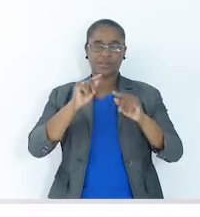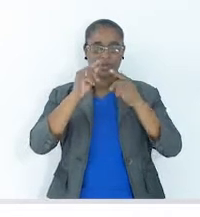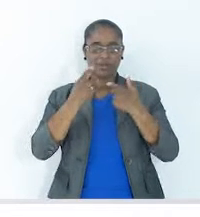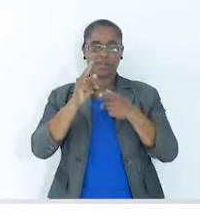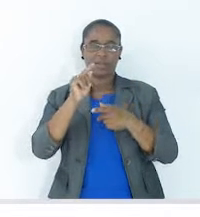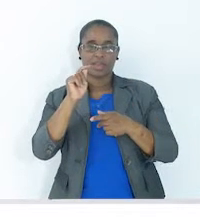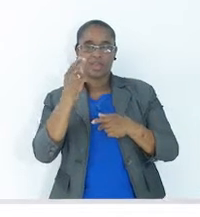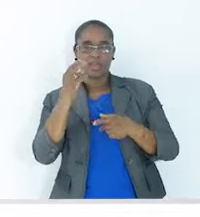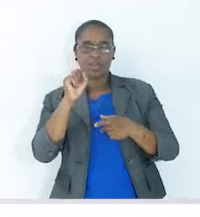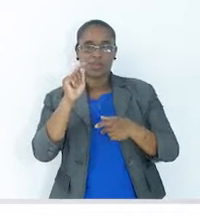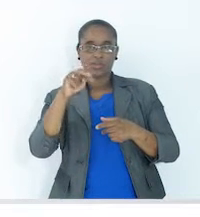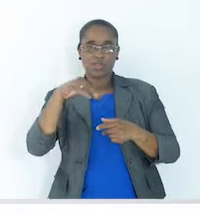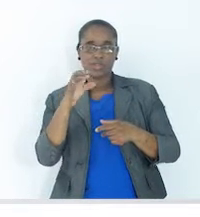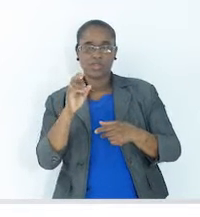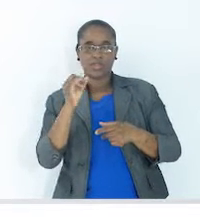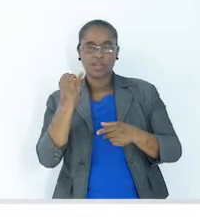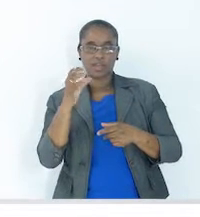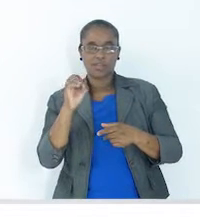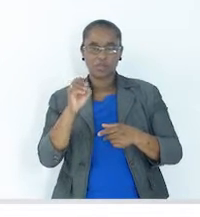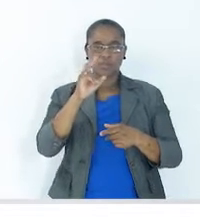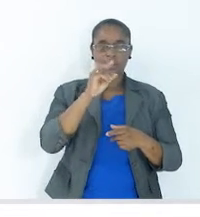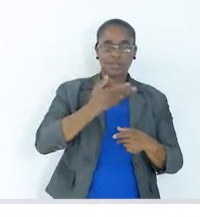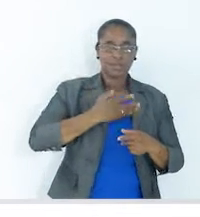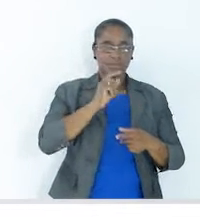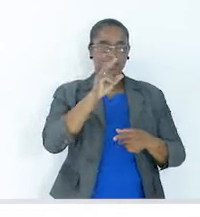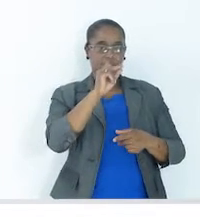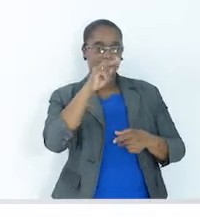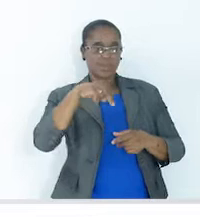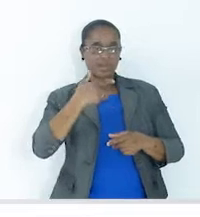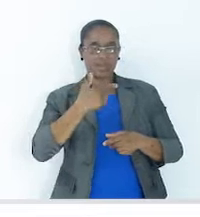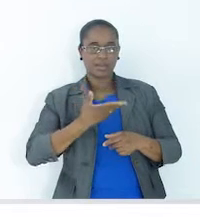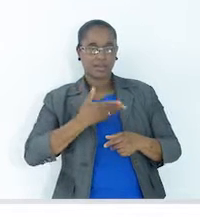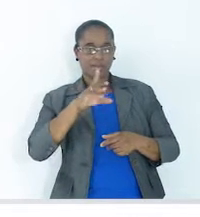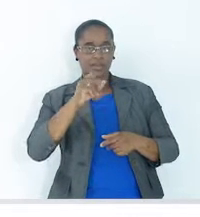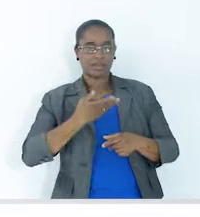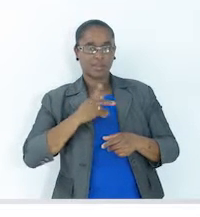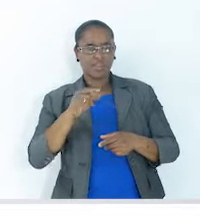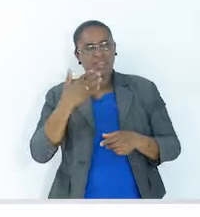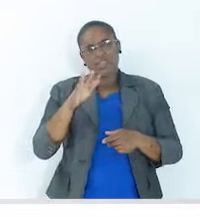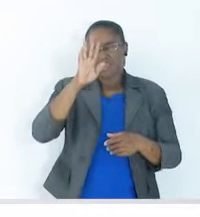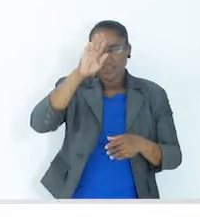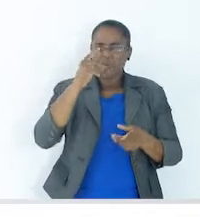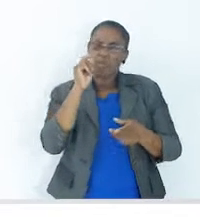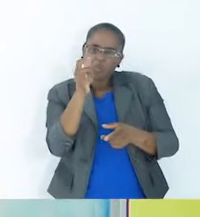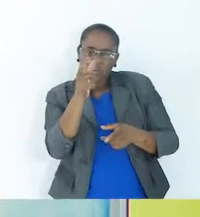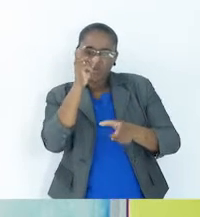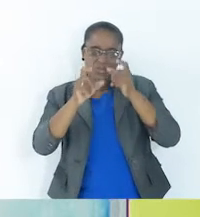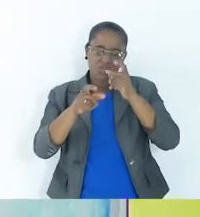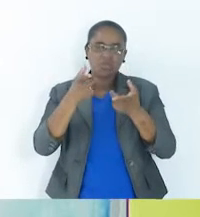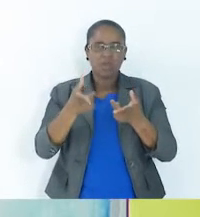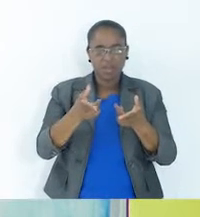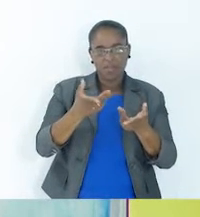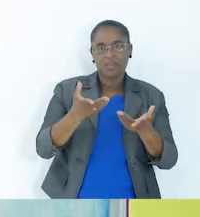Andrade. Tenta saber um pouco quem essa pessoa foi, o que é que ele foi, se é esse o seu real nome. Pesquisa um pouco, já